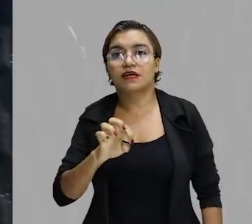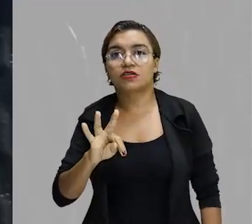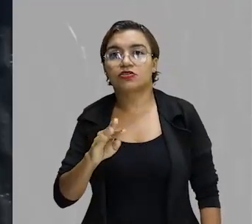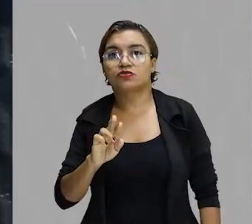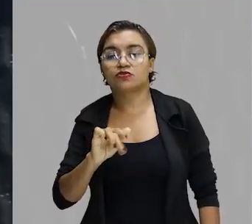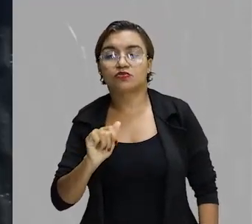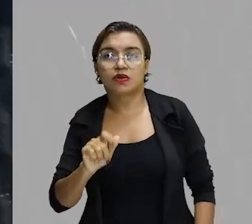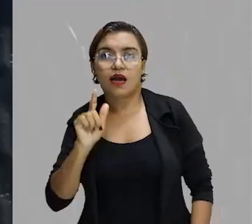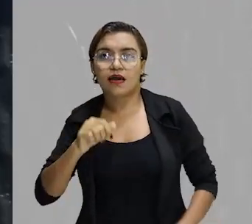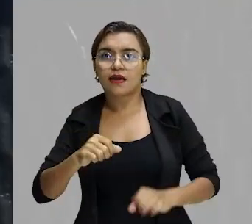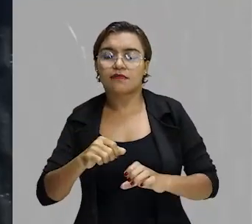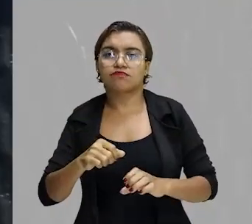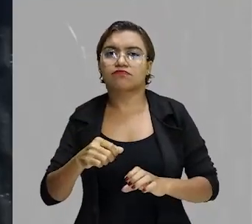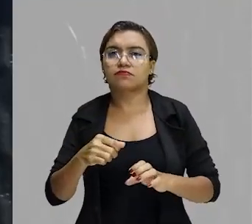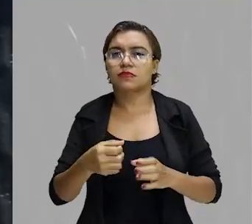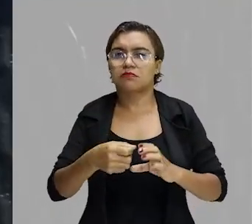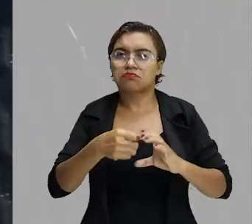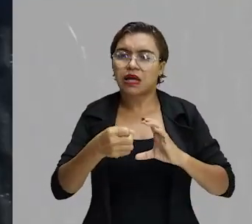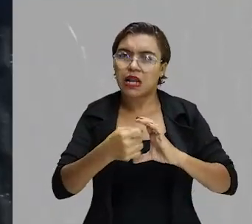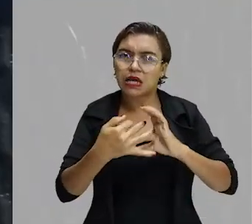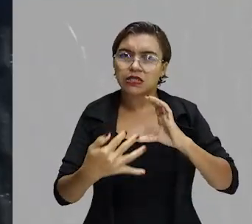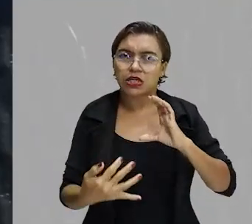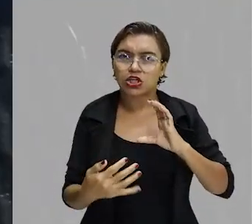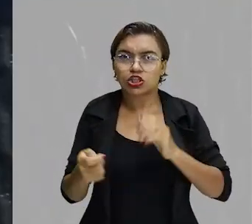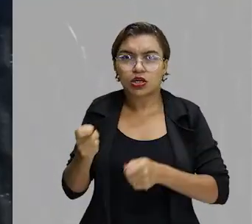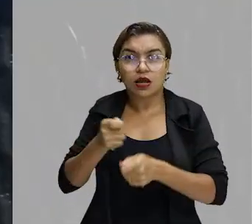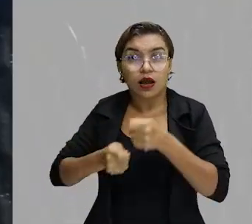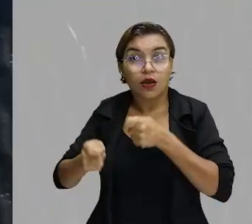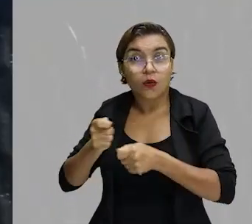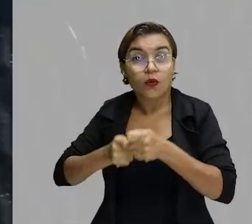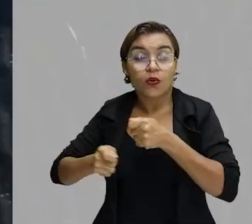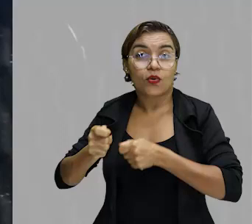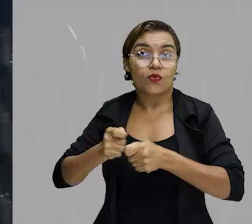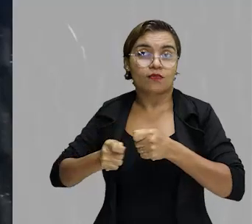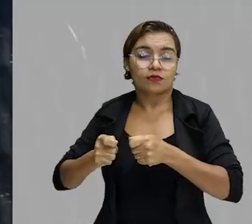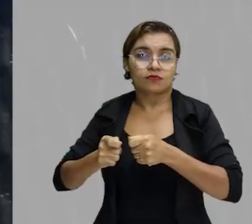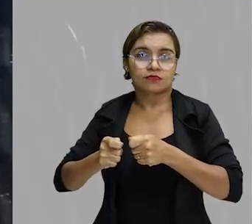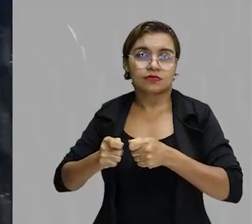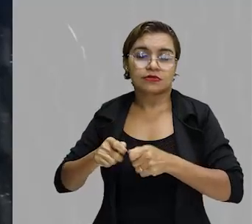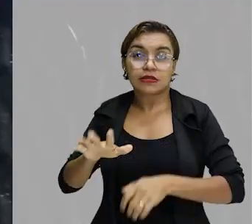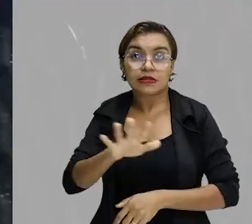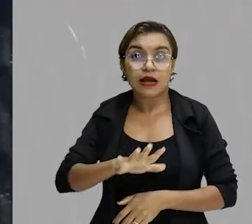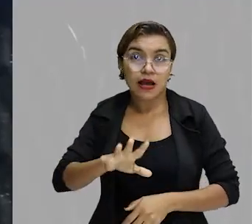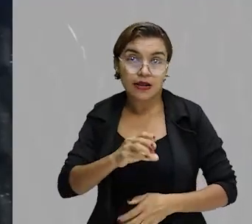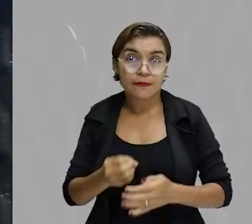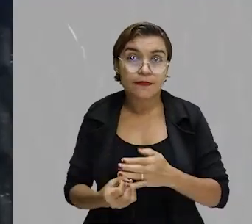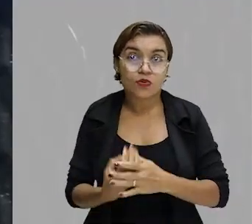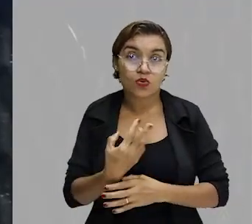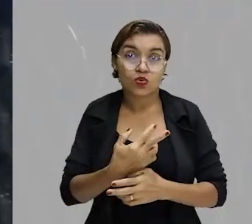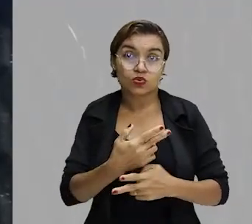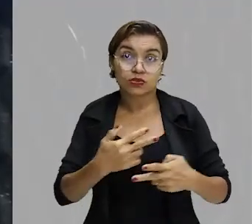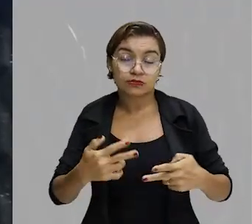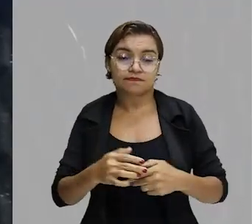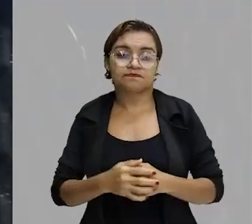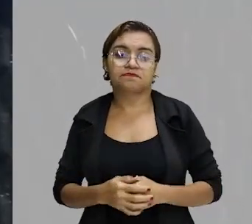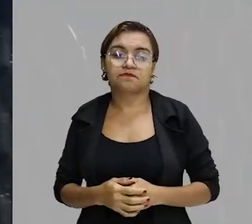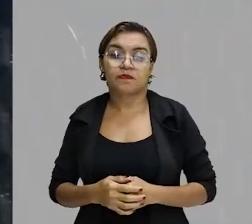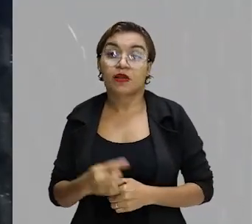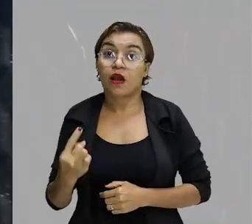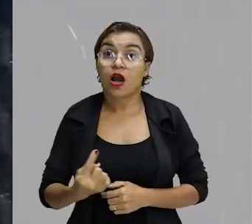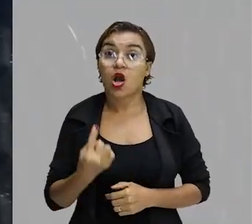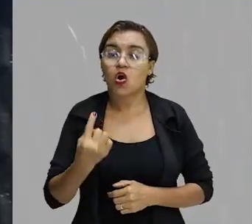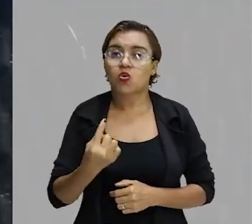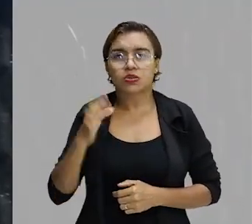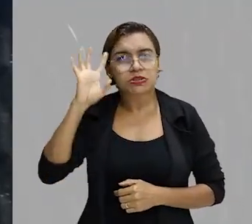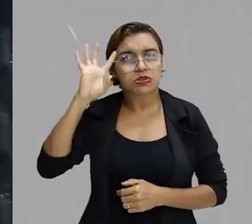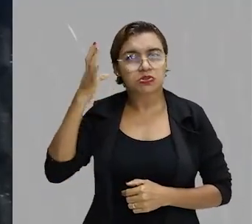significa aspectos econômicos, aspectos de produção. Tá? A única solução para esse